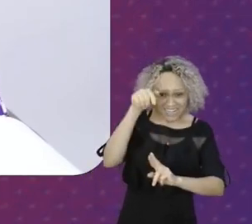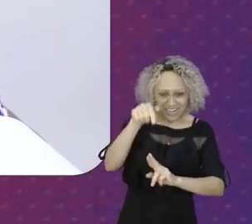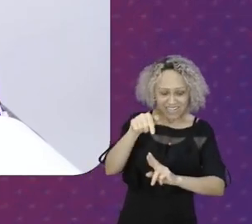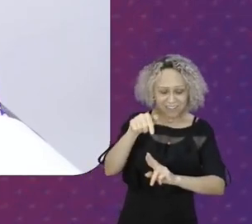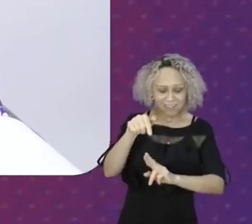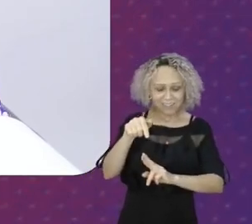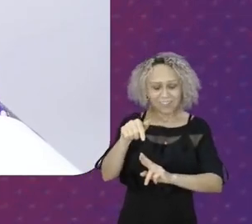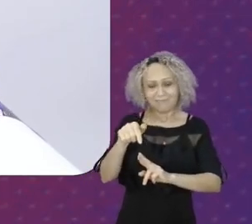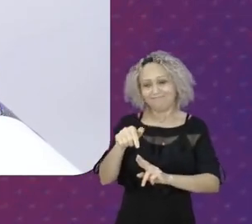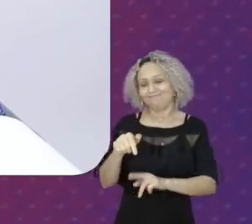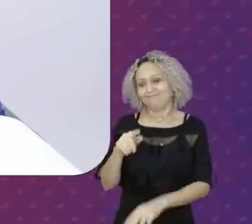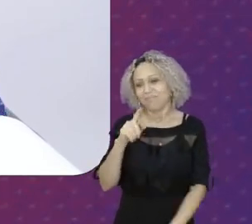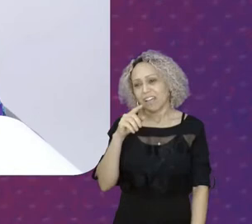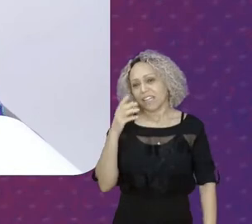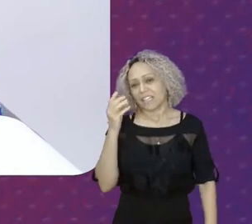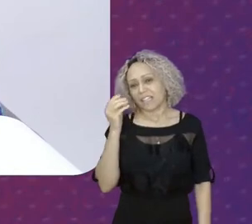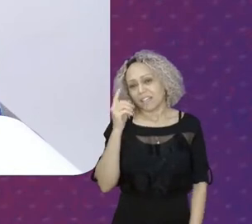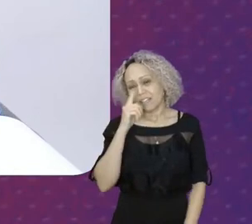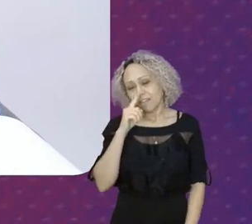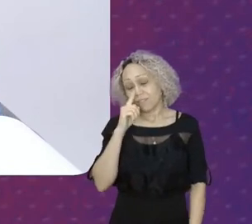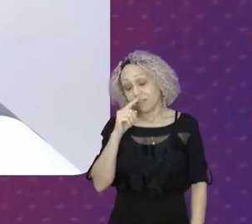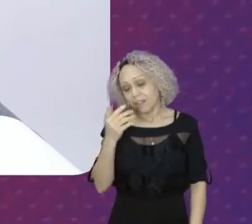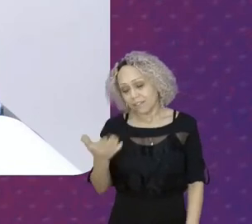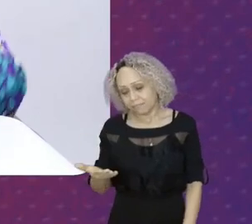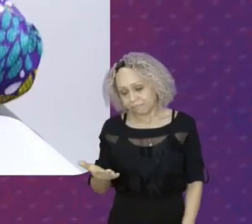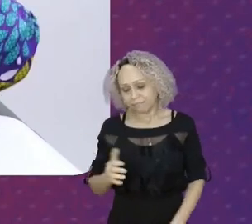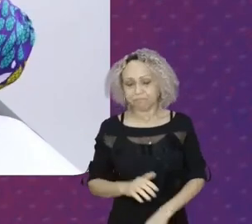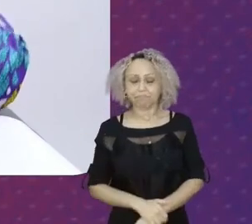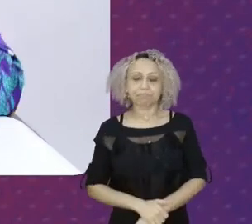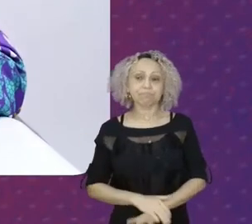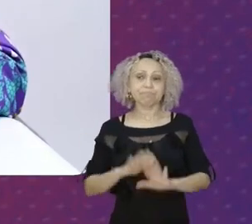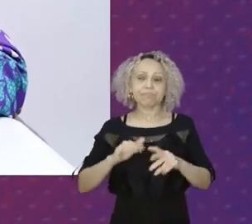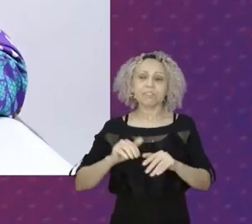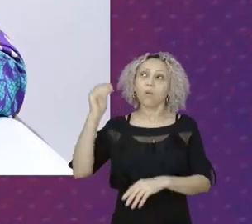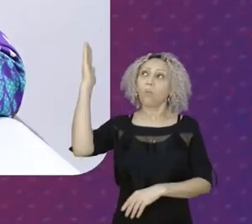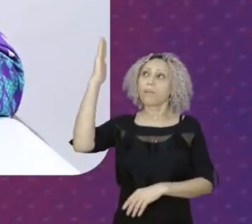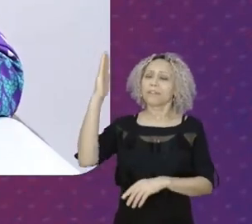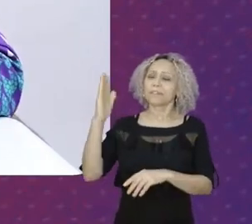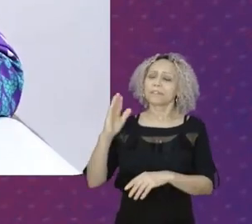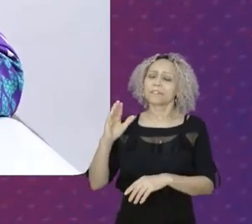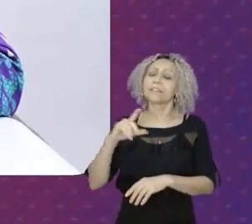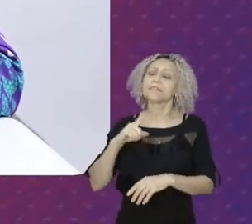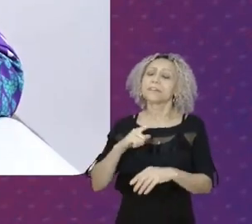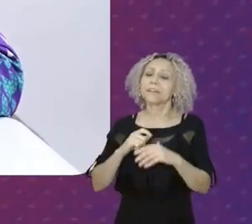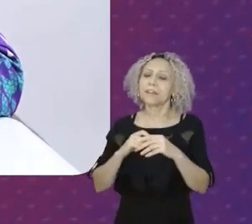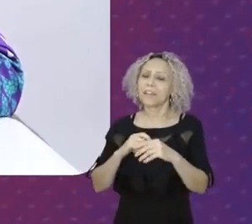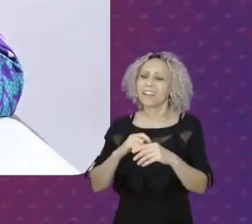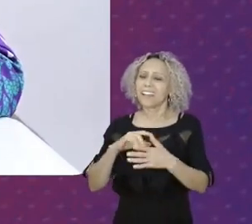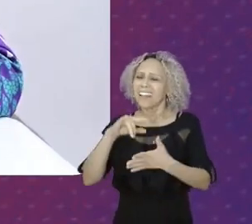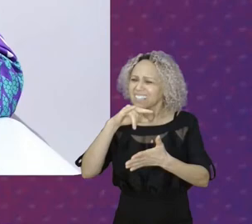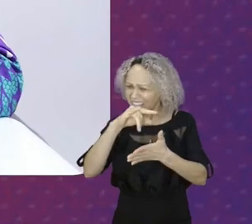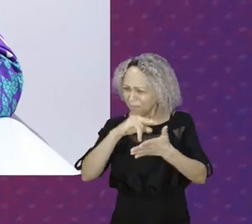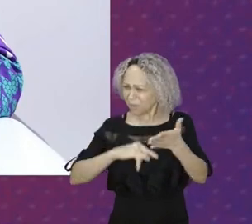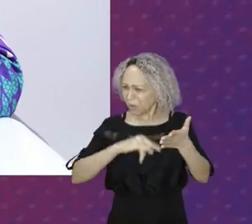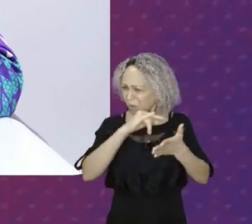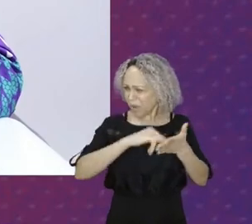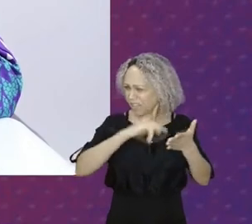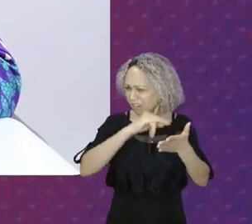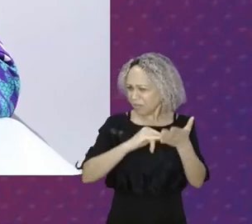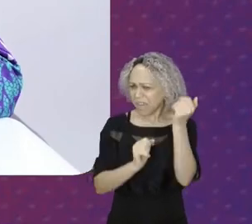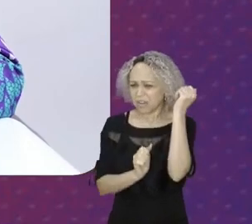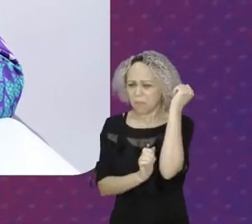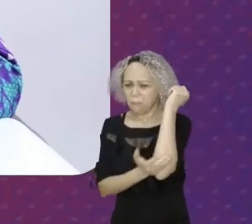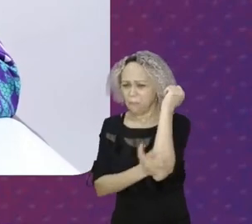criou mecanismos e uma burocracia que dificulta essas pessoas acessarem.